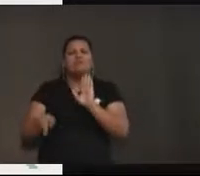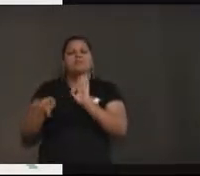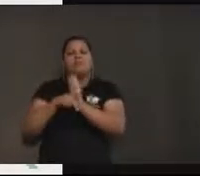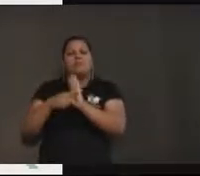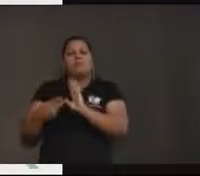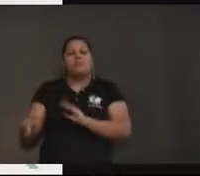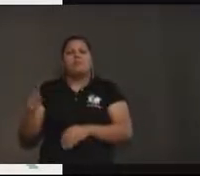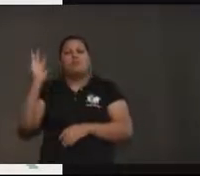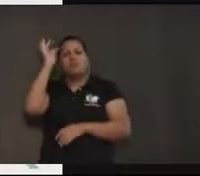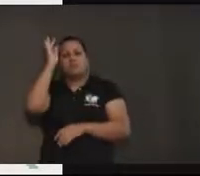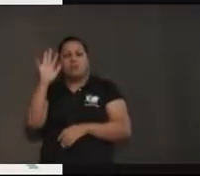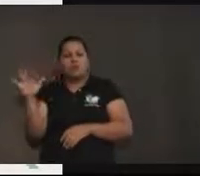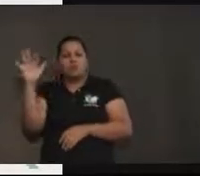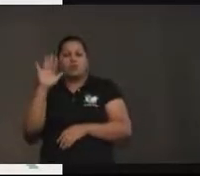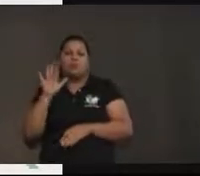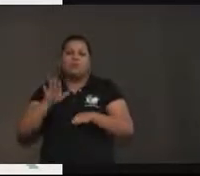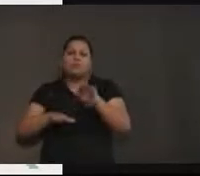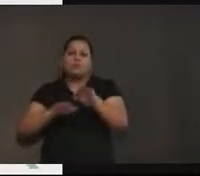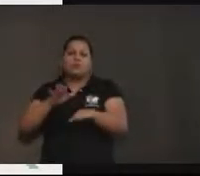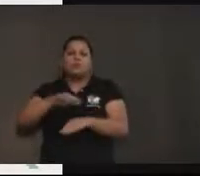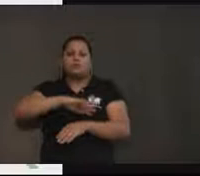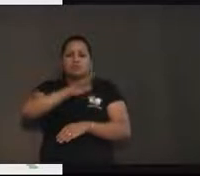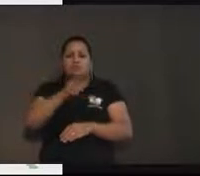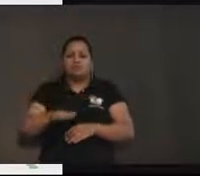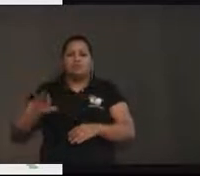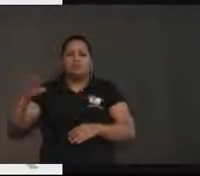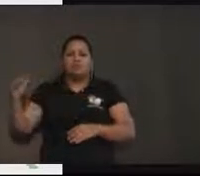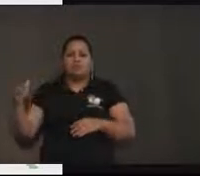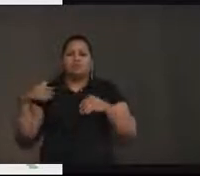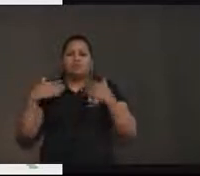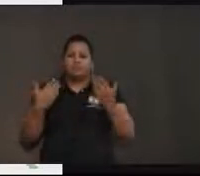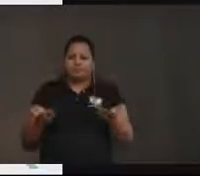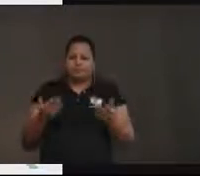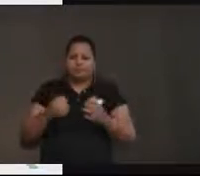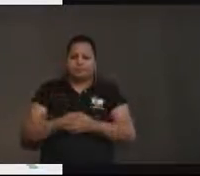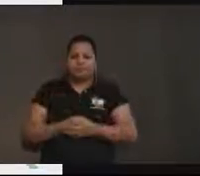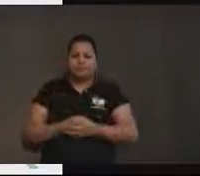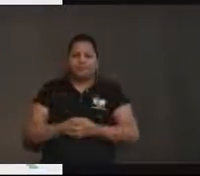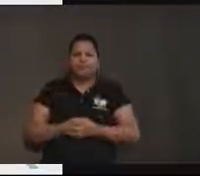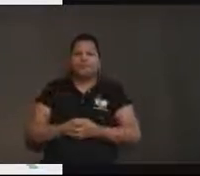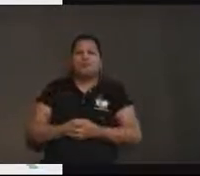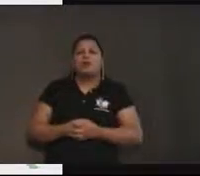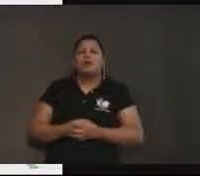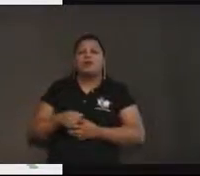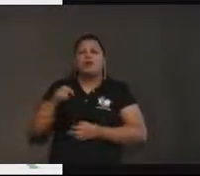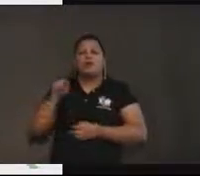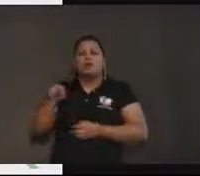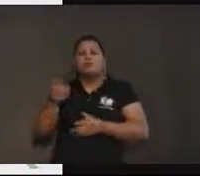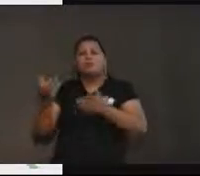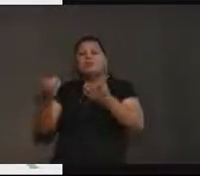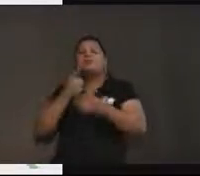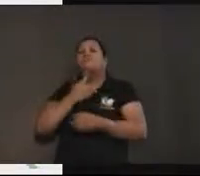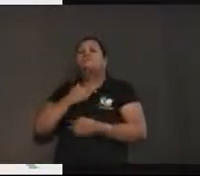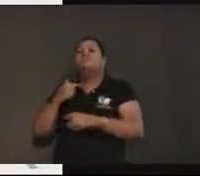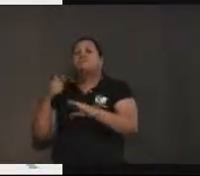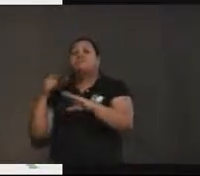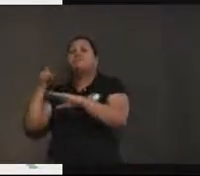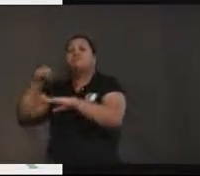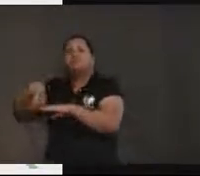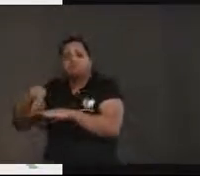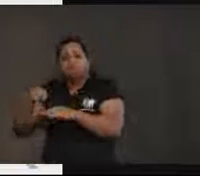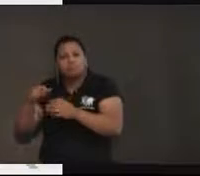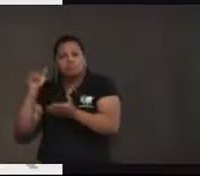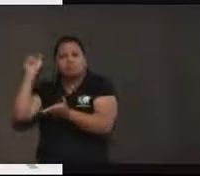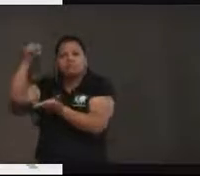métodos variacionais que eu estou expondo aqui para você hoje encontrar uma candidata para ir para o que você quer me mostrar que essa